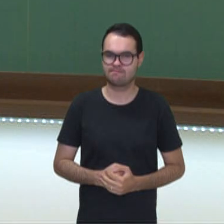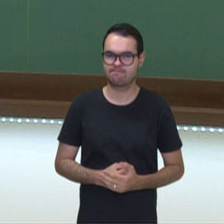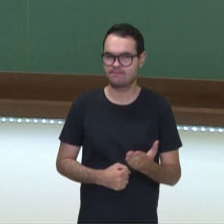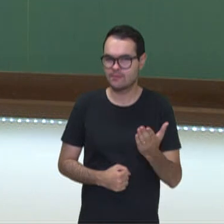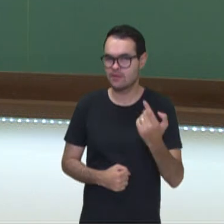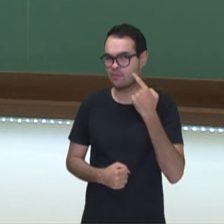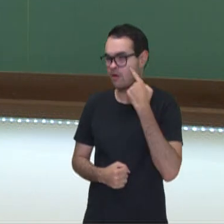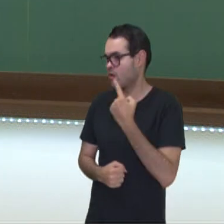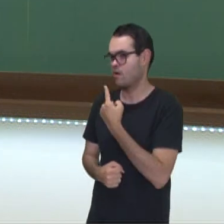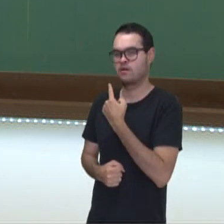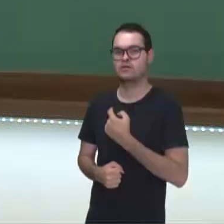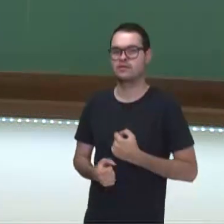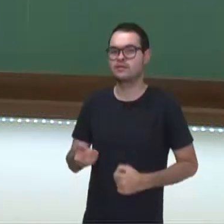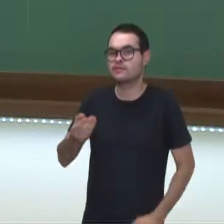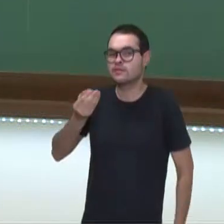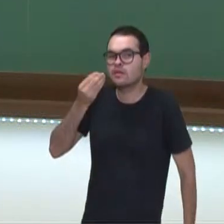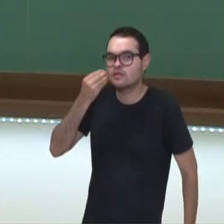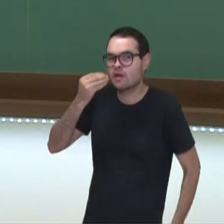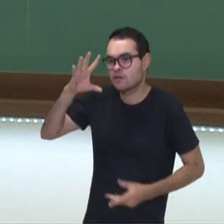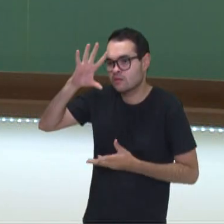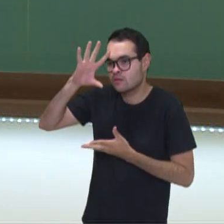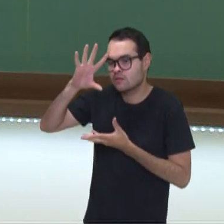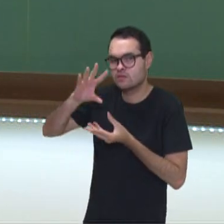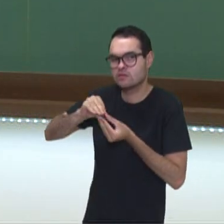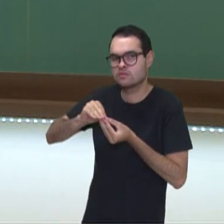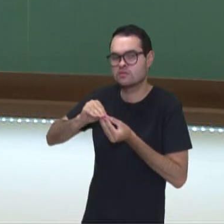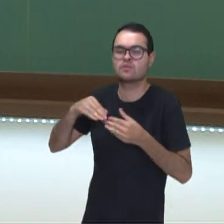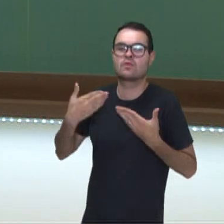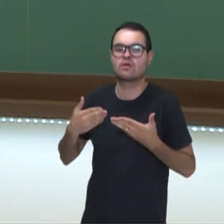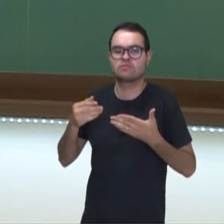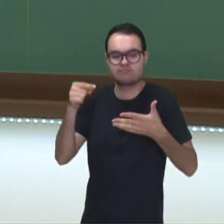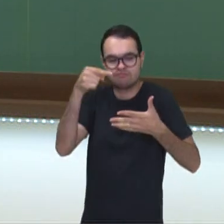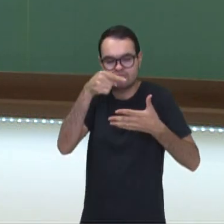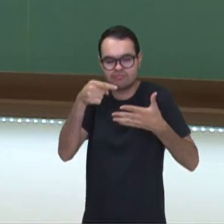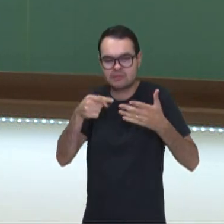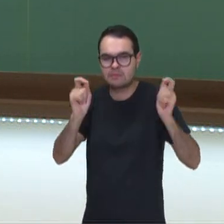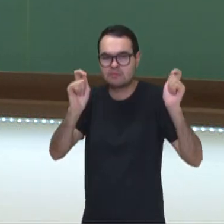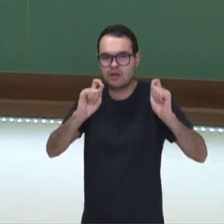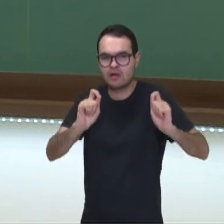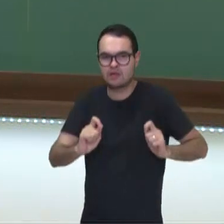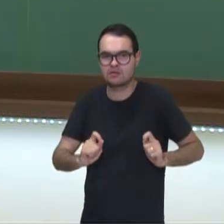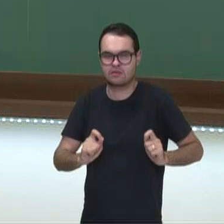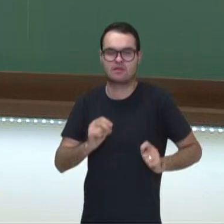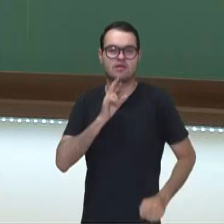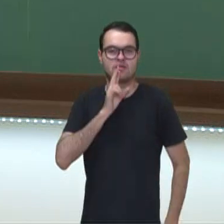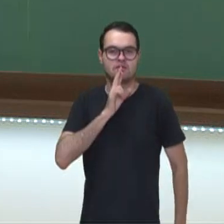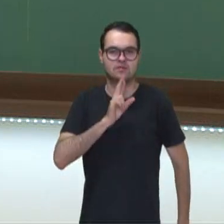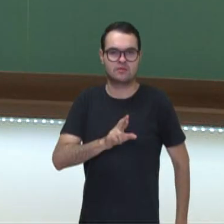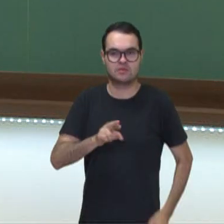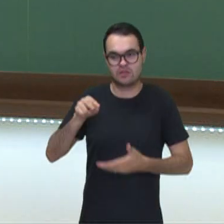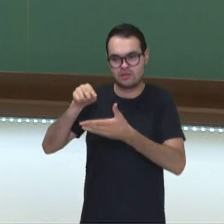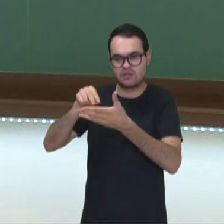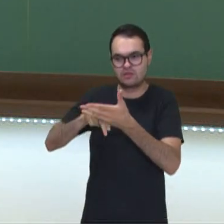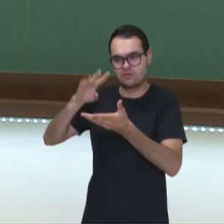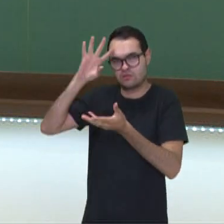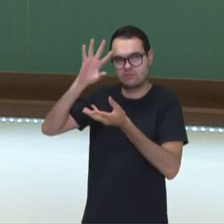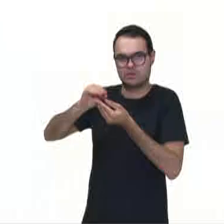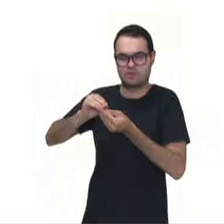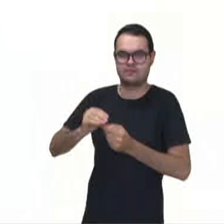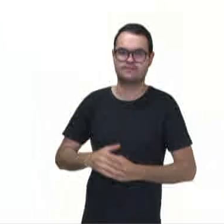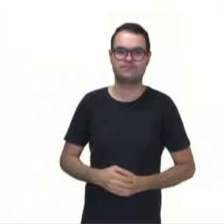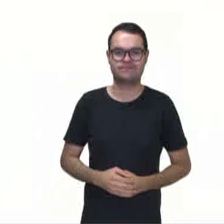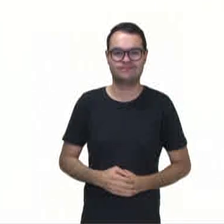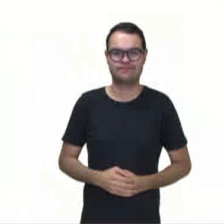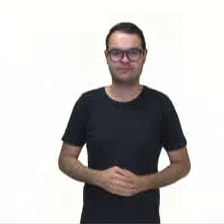Vamos lá então, minha gente, tentar compreender quais são as possibilidades de resposta, quais são as possibilidades de leitura. Vejamos,